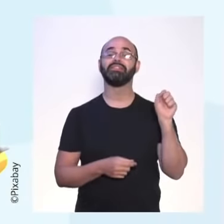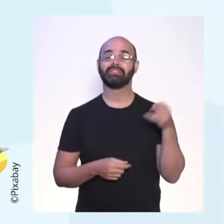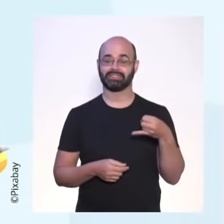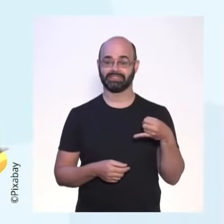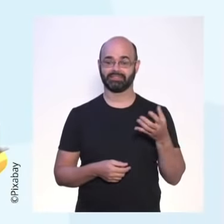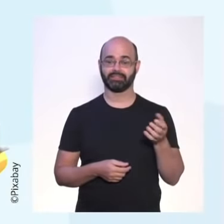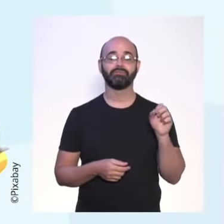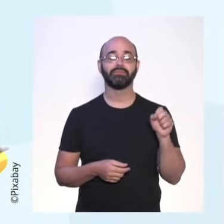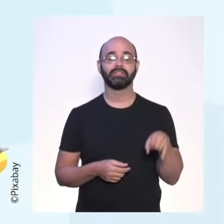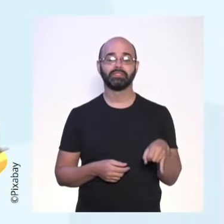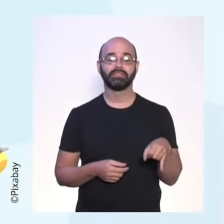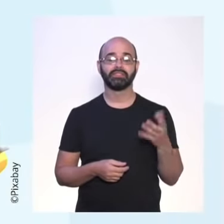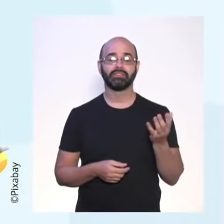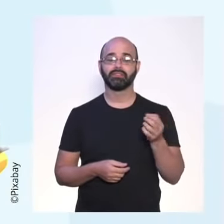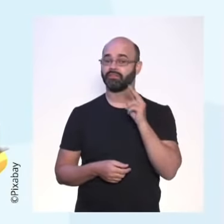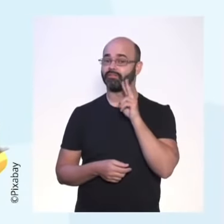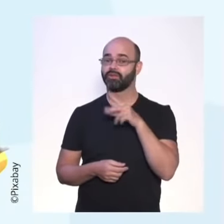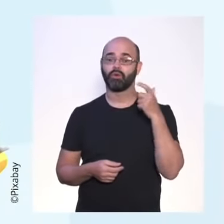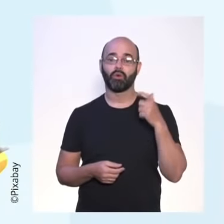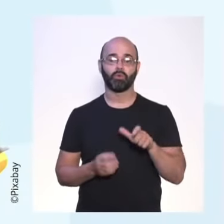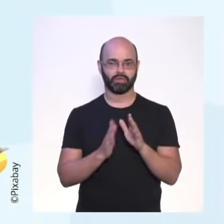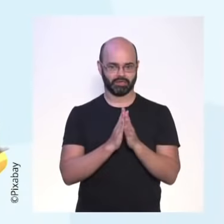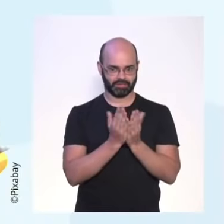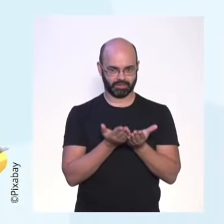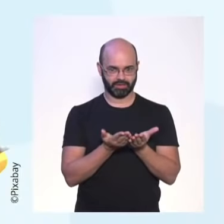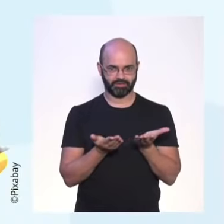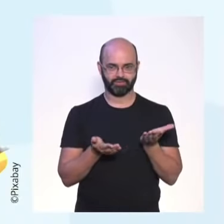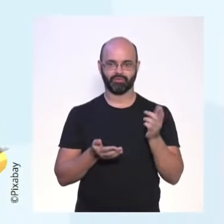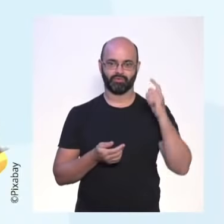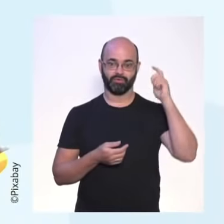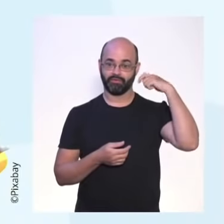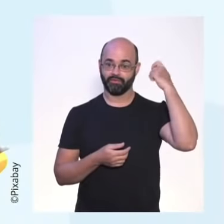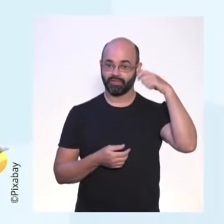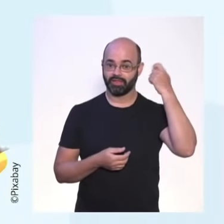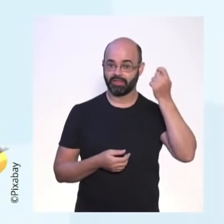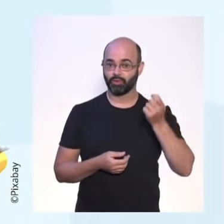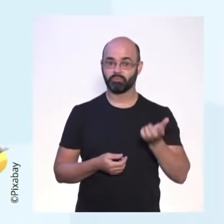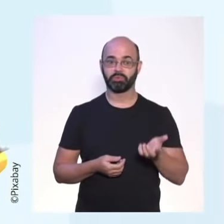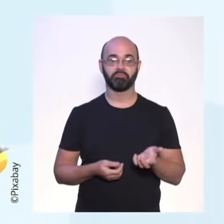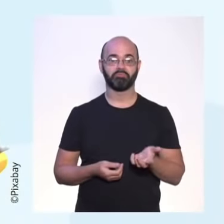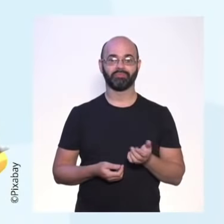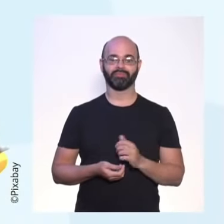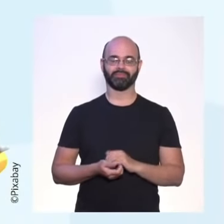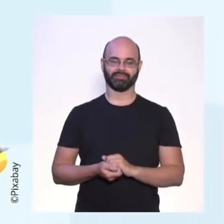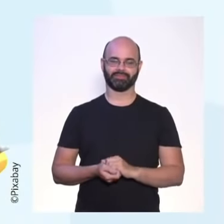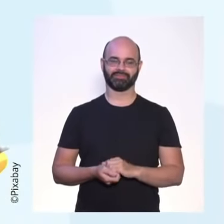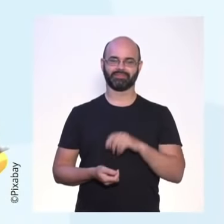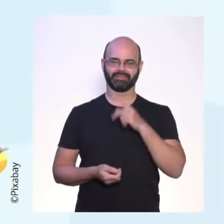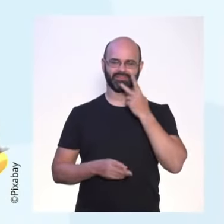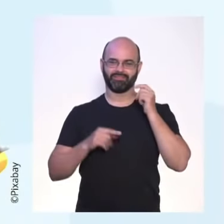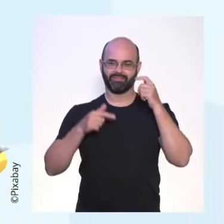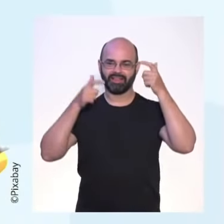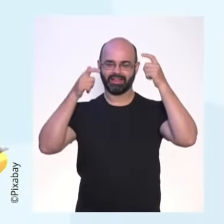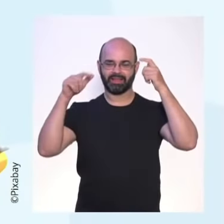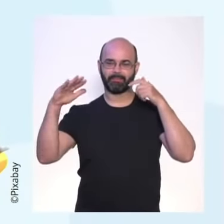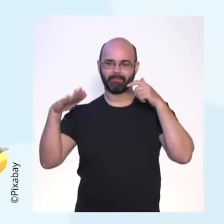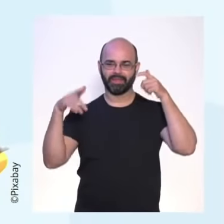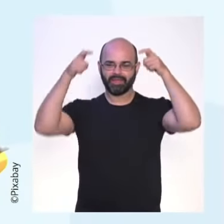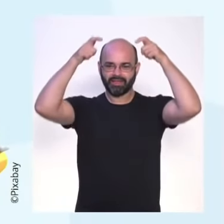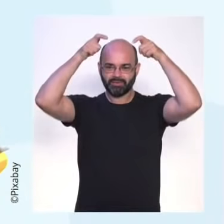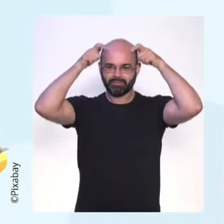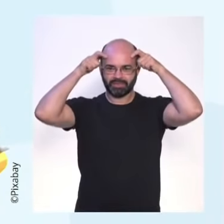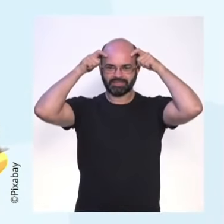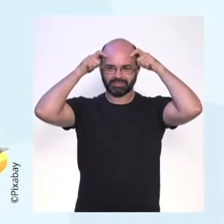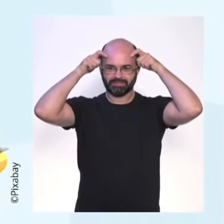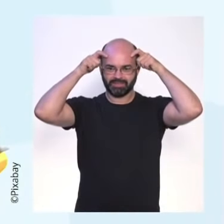me diga De onde veio essa imagined algum livro é algum filme A Giovana da Giovana já colocou o